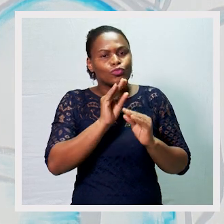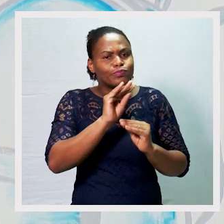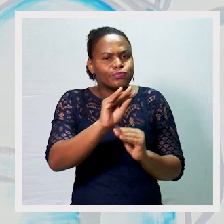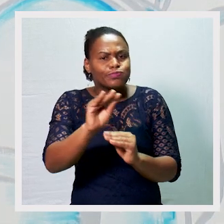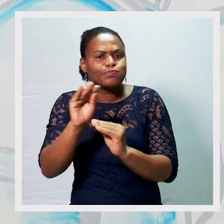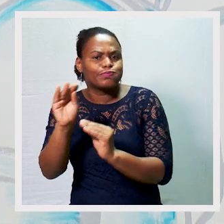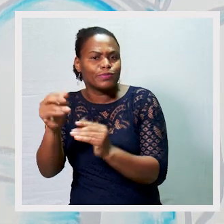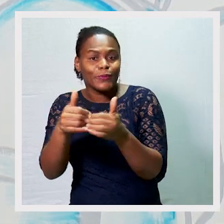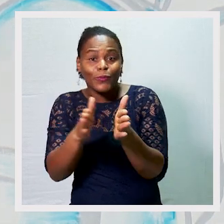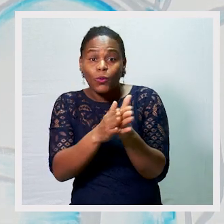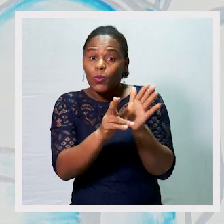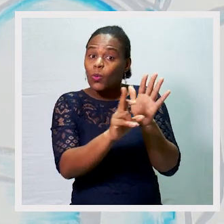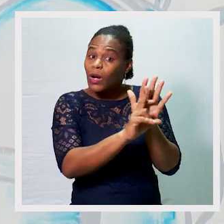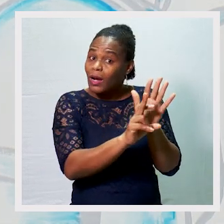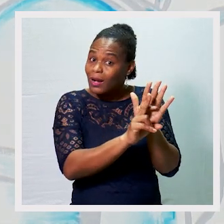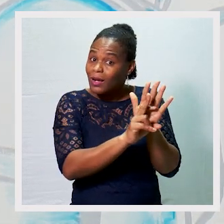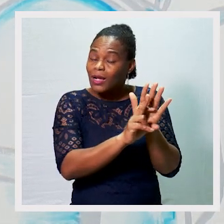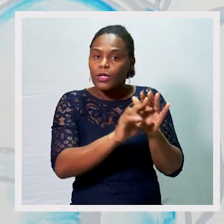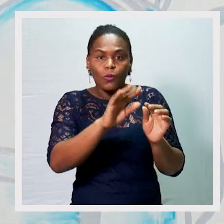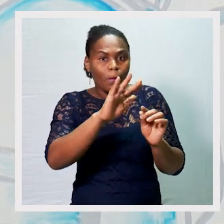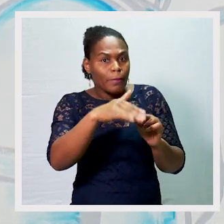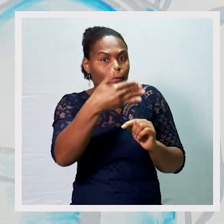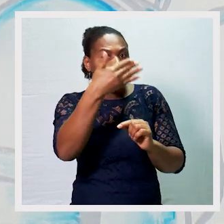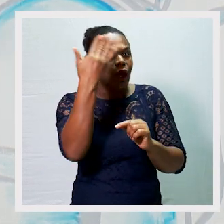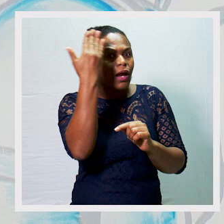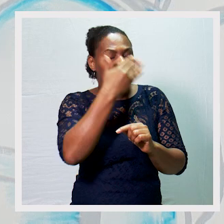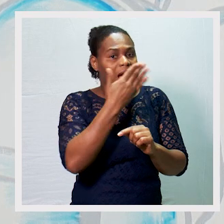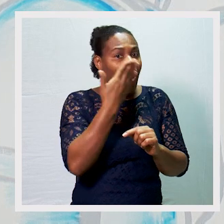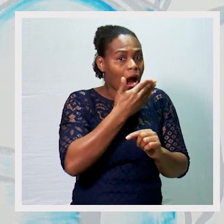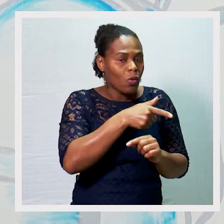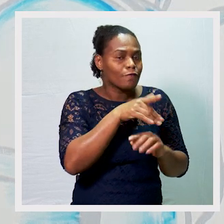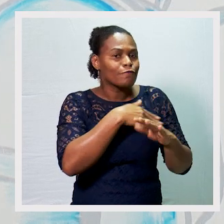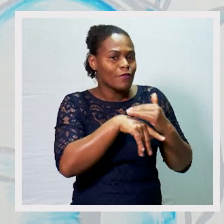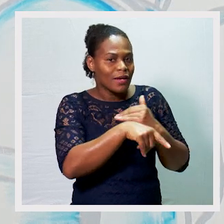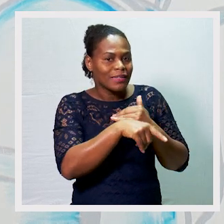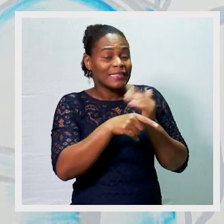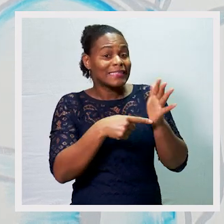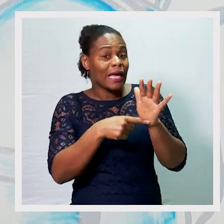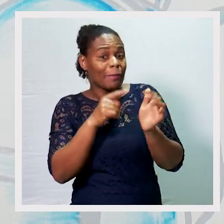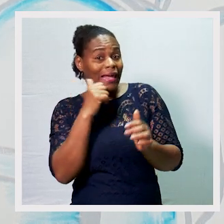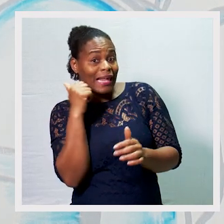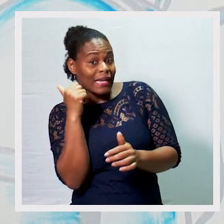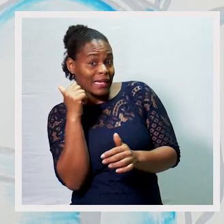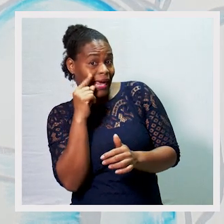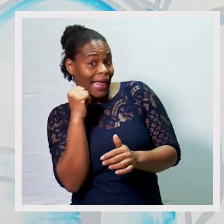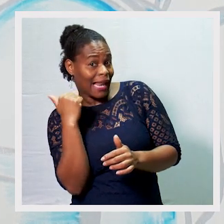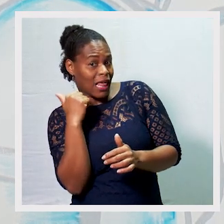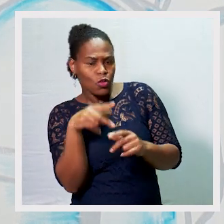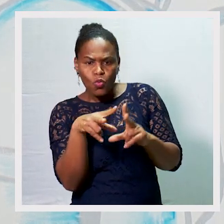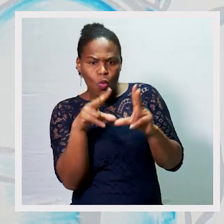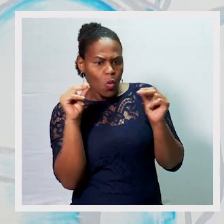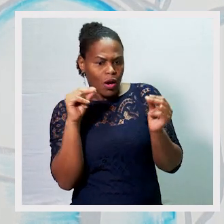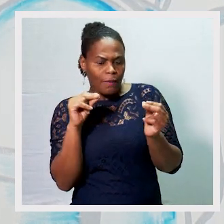os conselhos, todas as regras formuladas logo no primeiro dia de aula. Por exemplo, ele